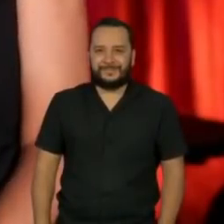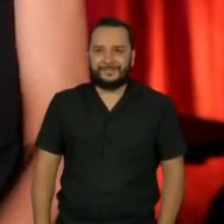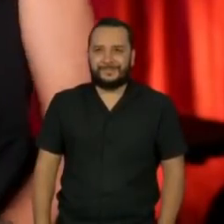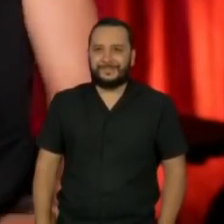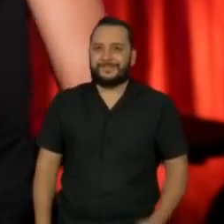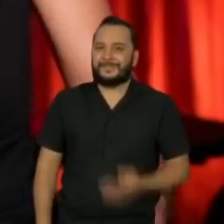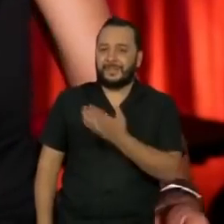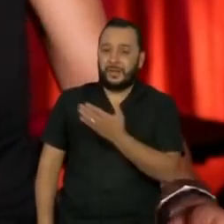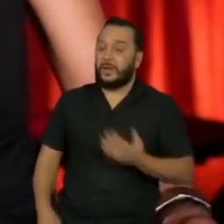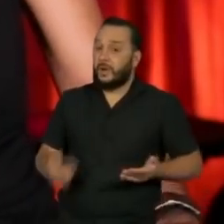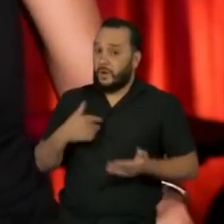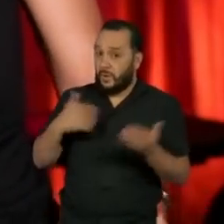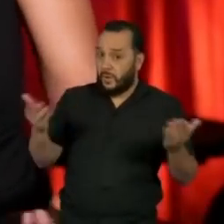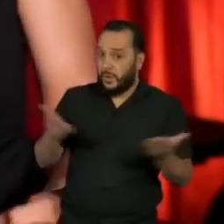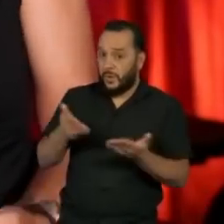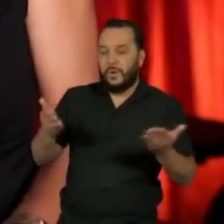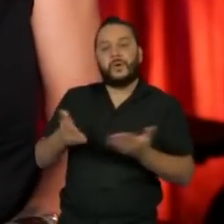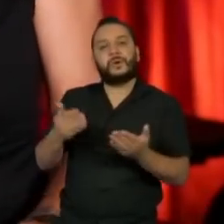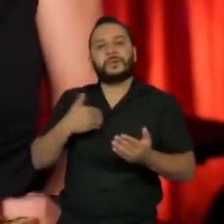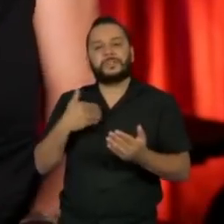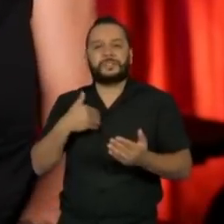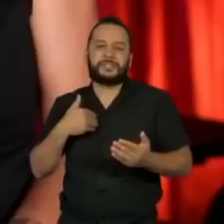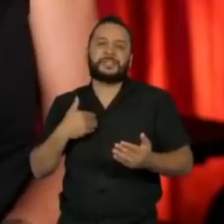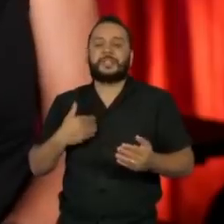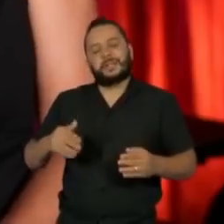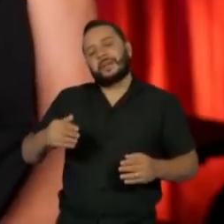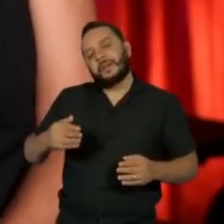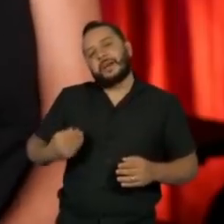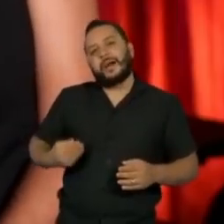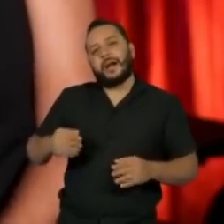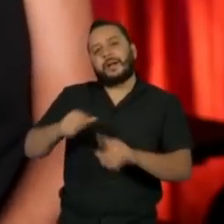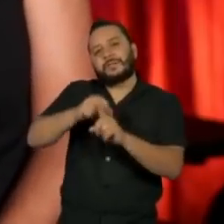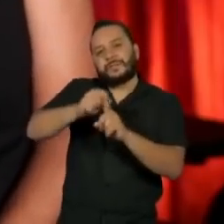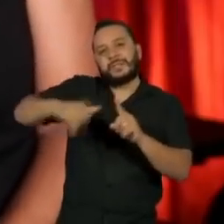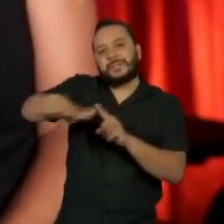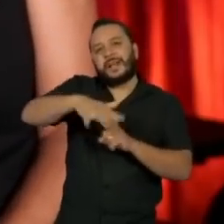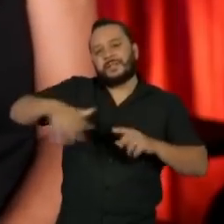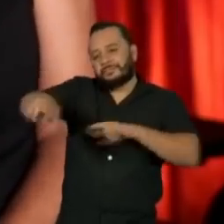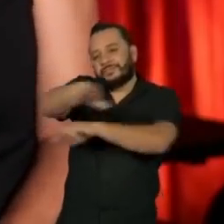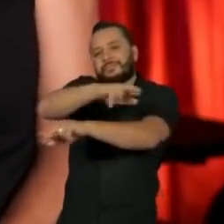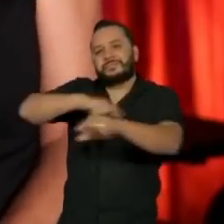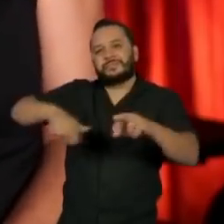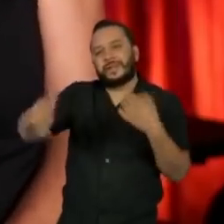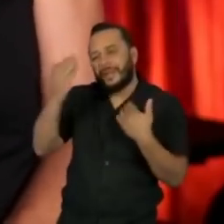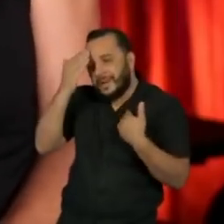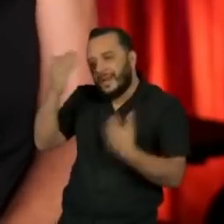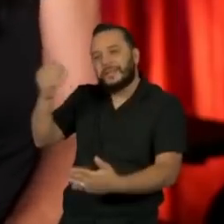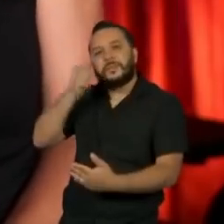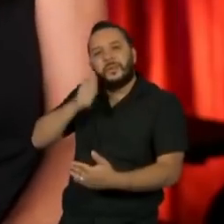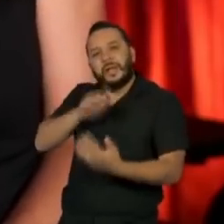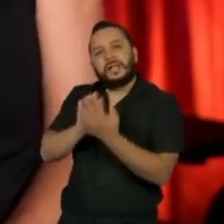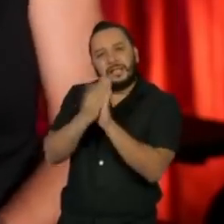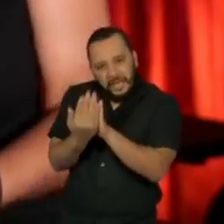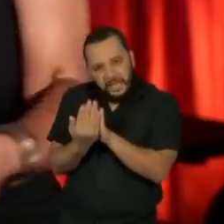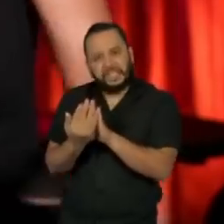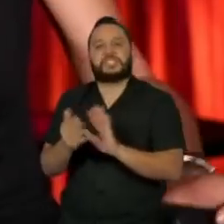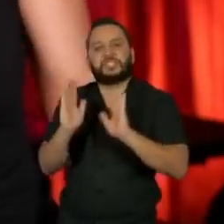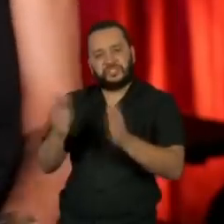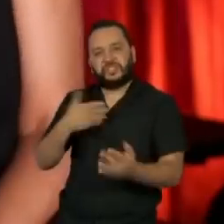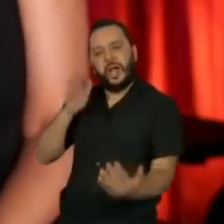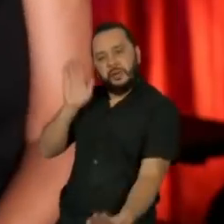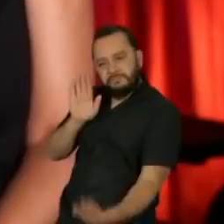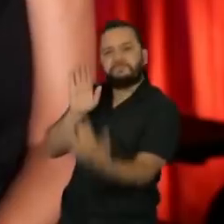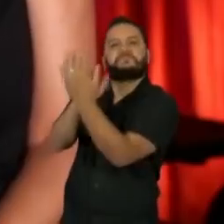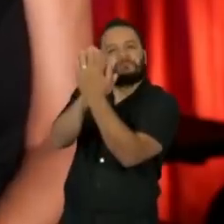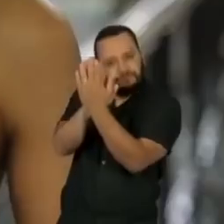De dizer que hoje o seu mundo é colorido é graças a nós, mulheres trans, que tivemos a coragem de bater de frente, de encarar, né, para que o mundo